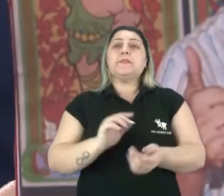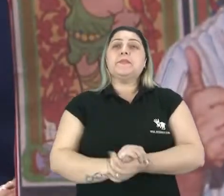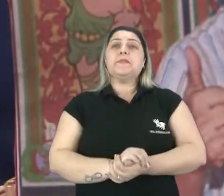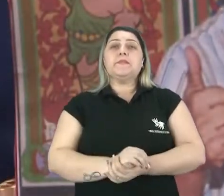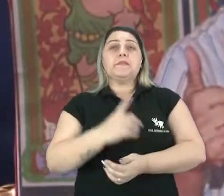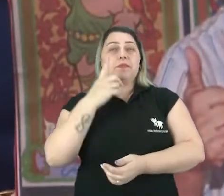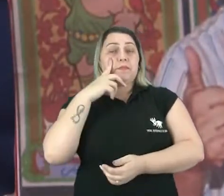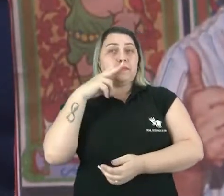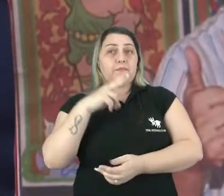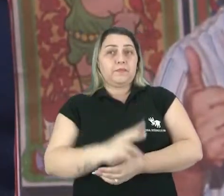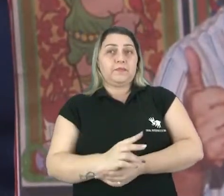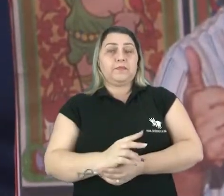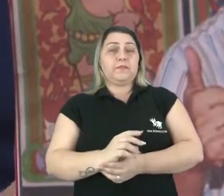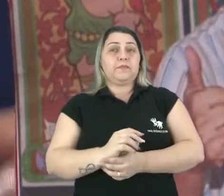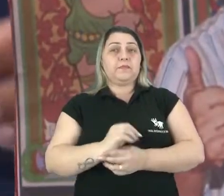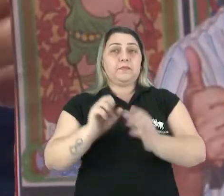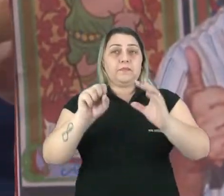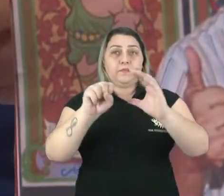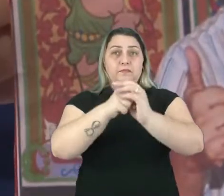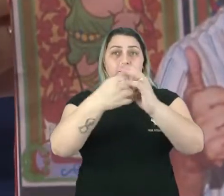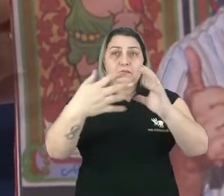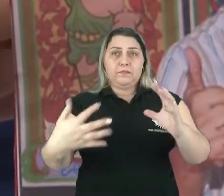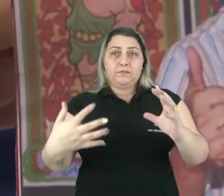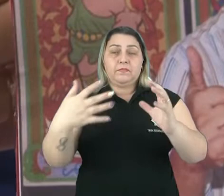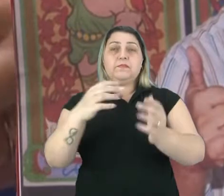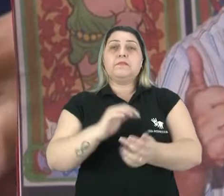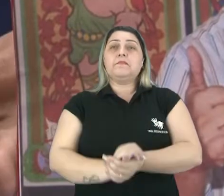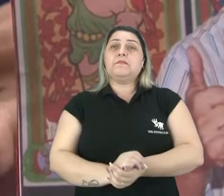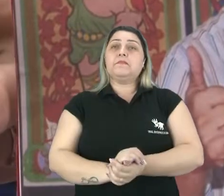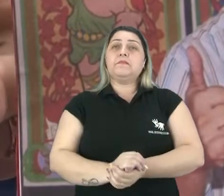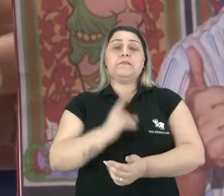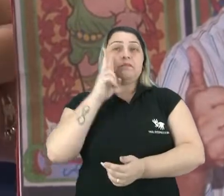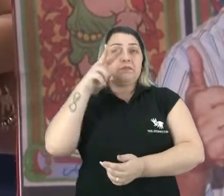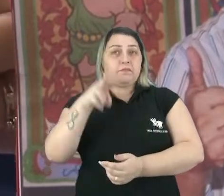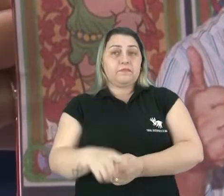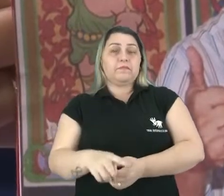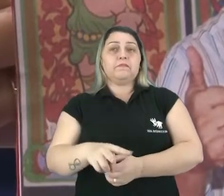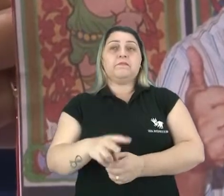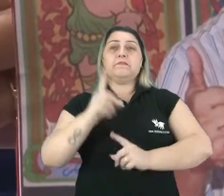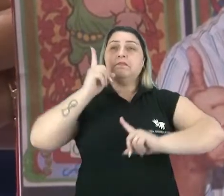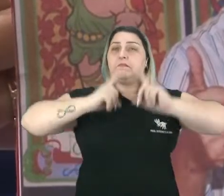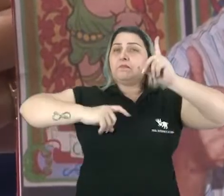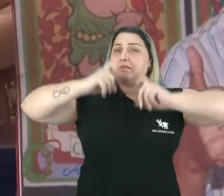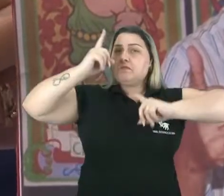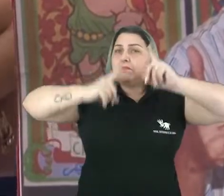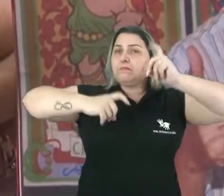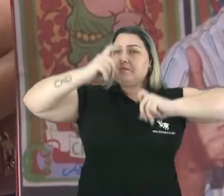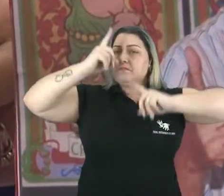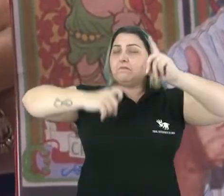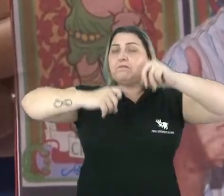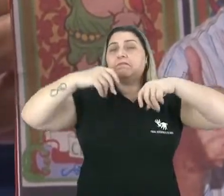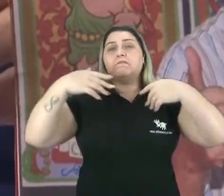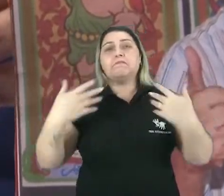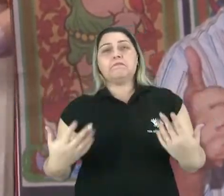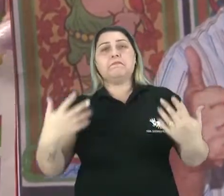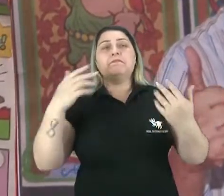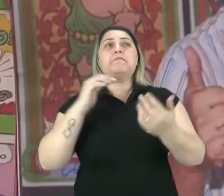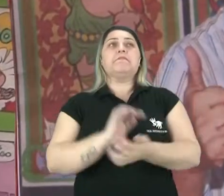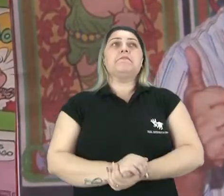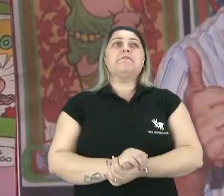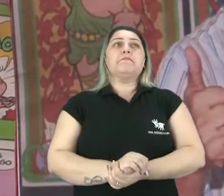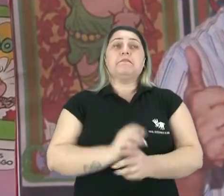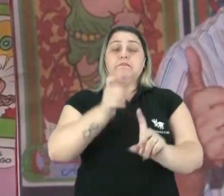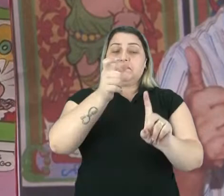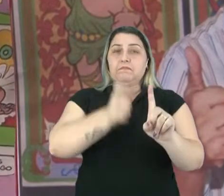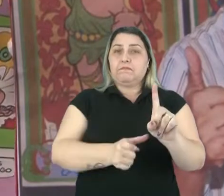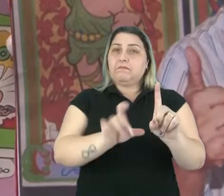vai observando a característica, vai observando as expressões no rosto, as expressões